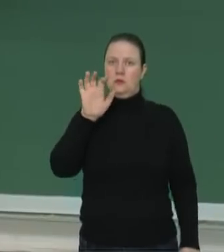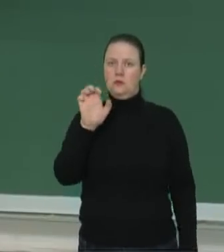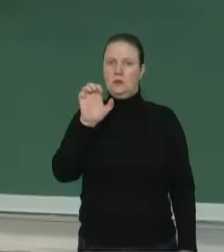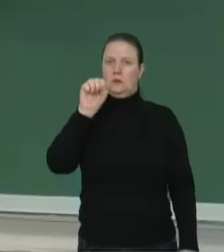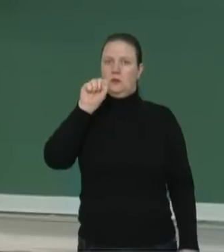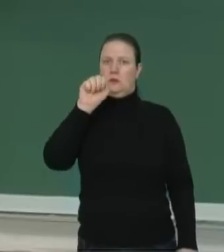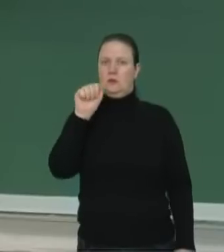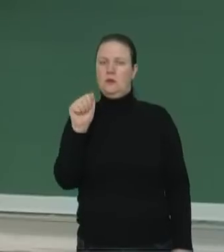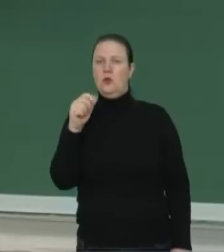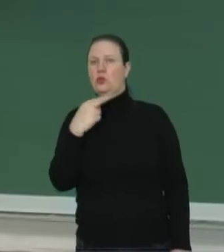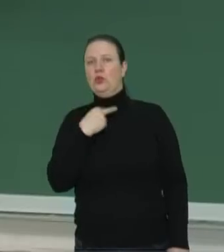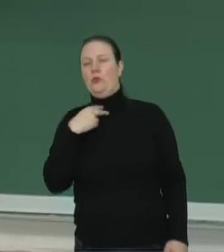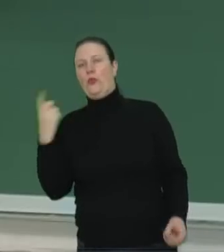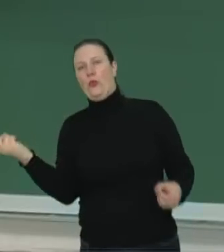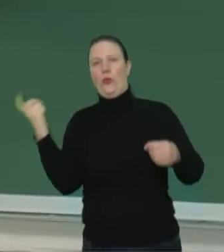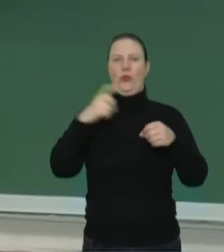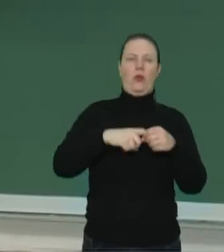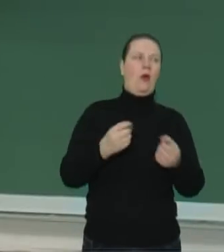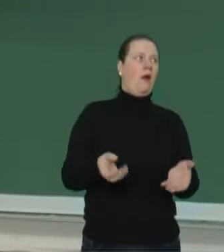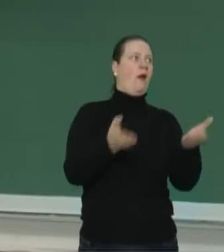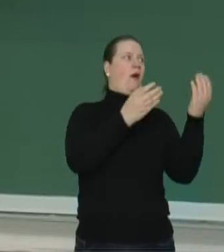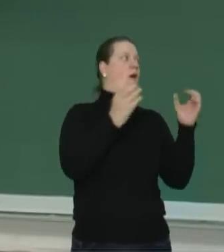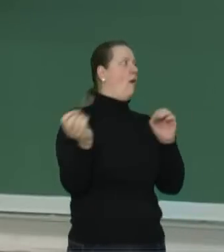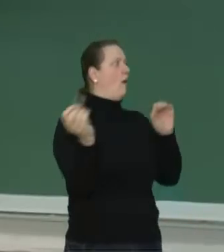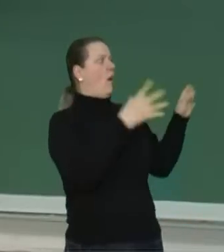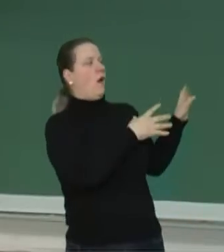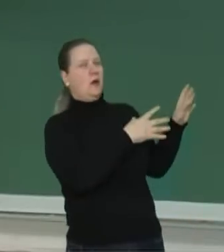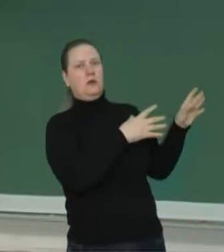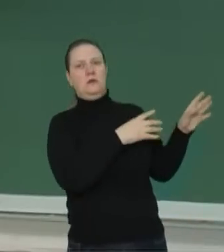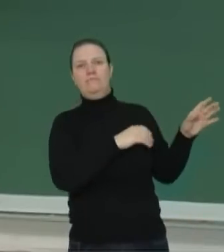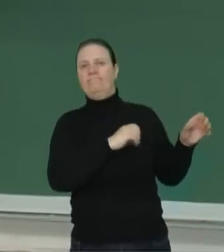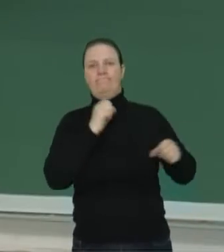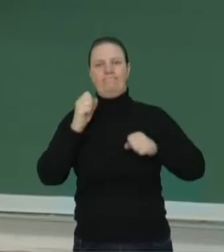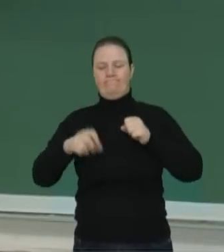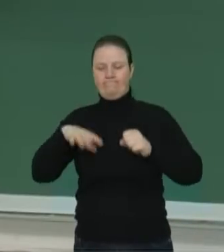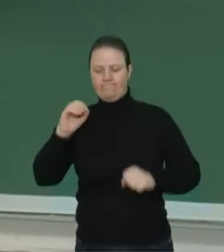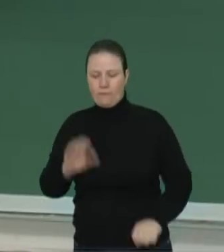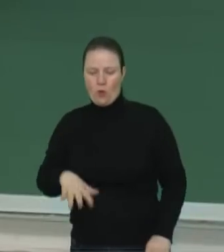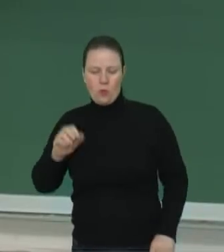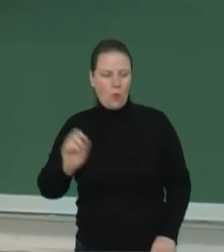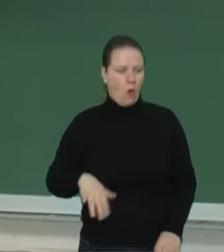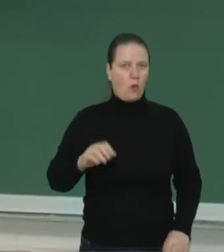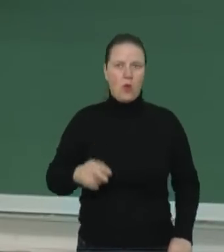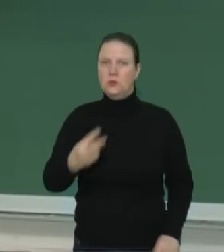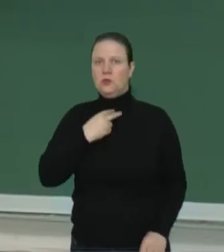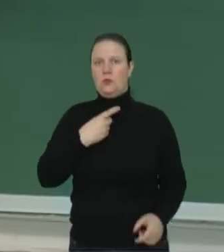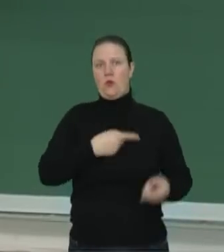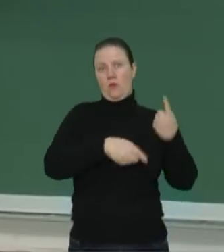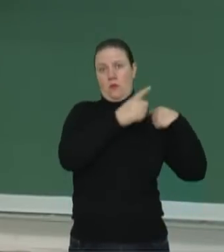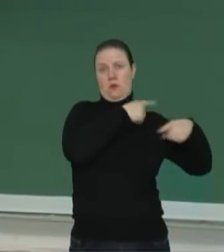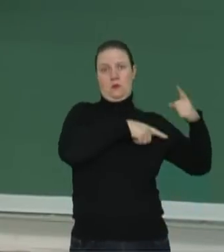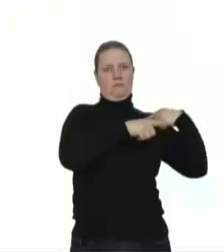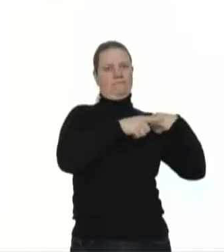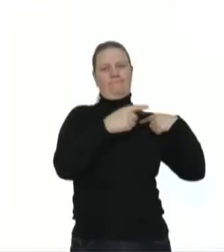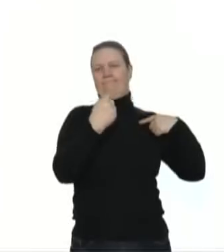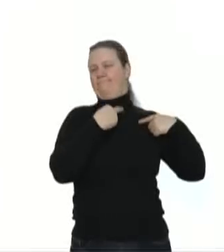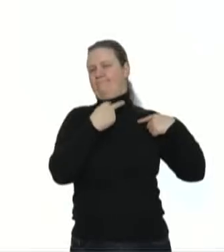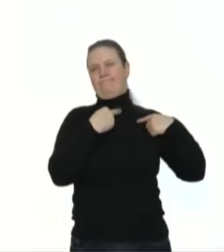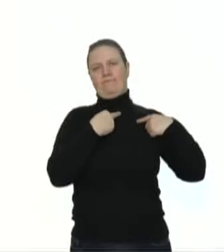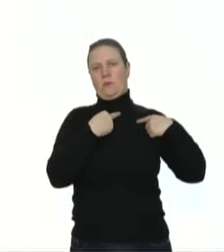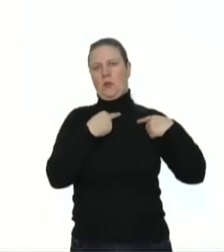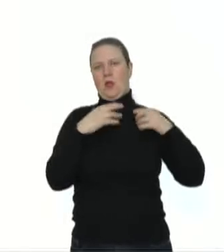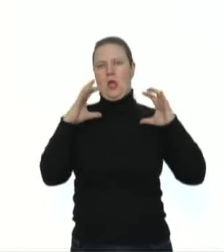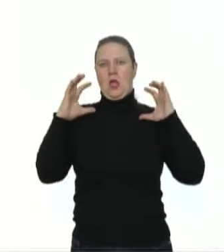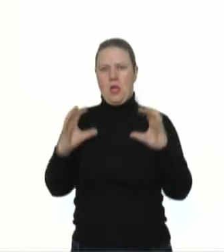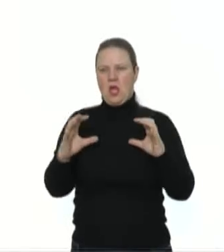ficar voltando a bola lá para trás. Cruzei a linha do meio, não posso mais voltar, tá? Agarrar ou